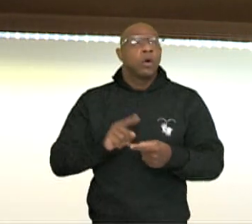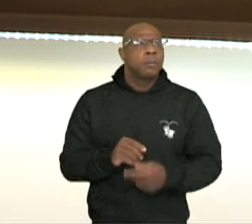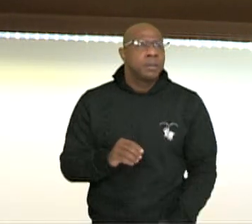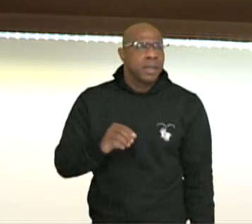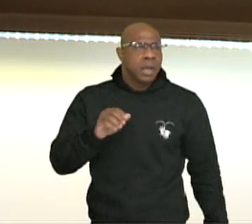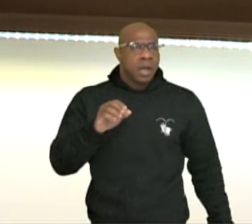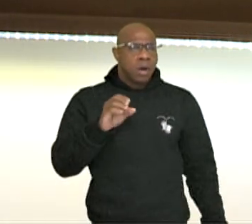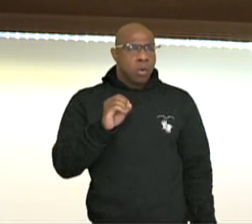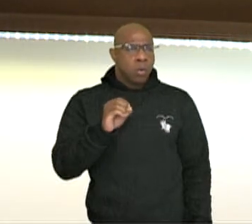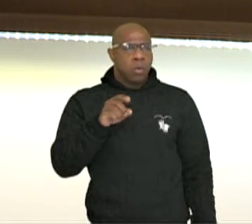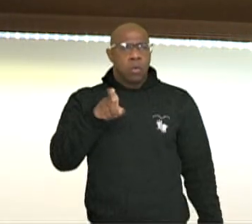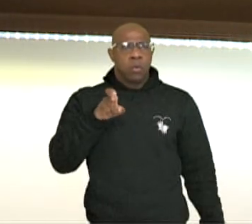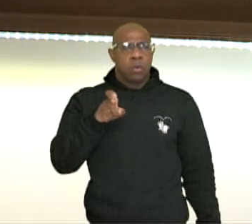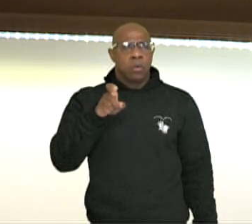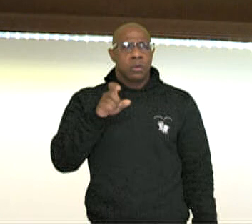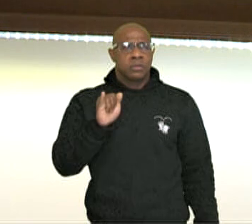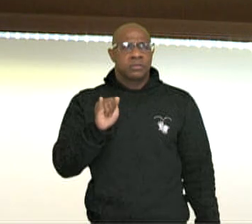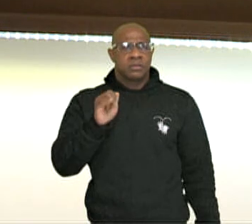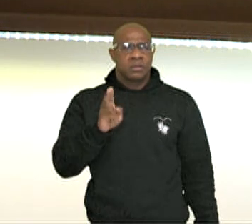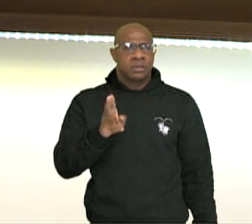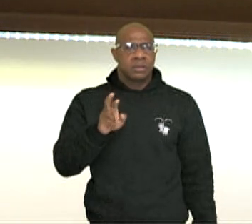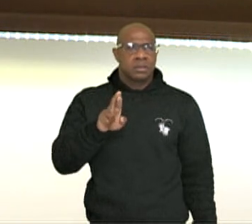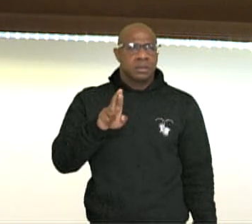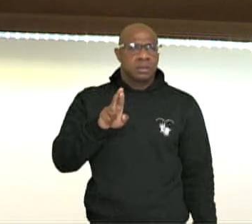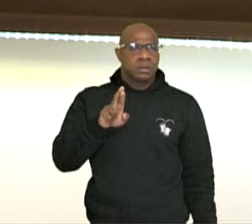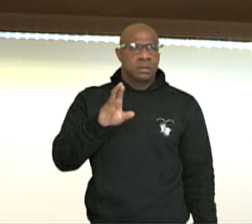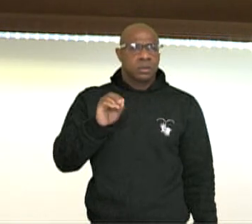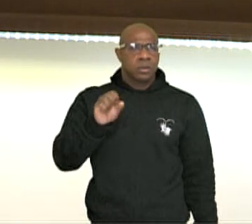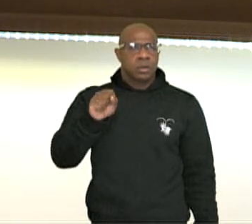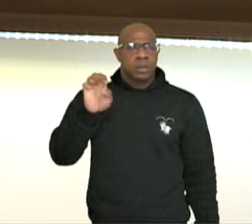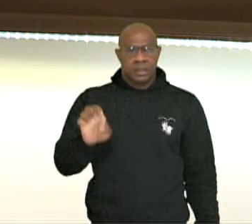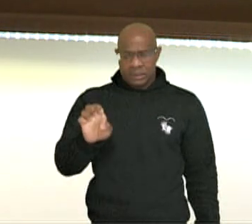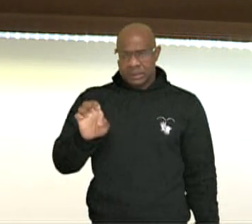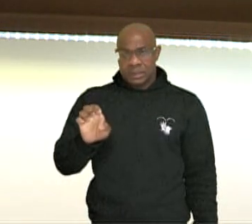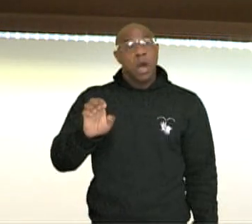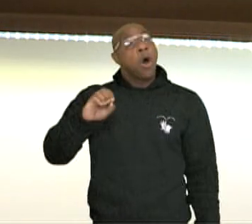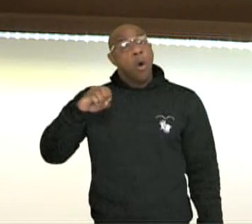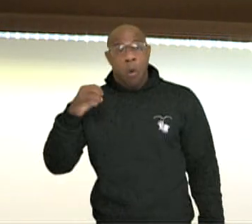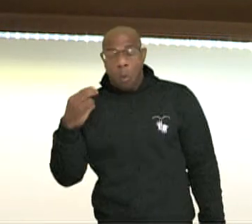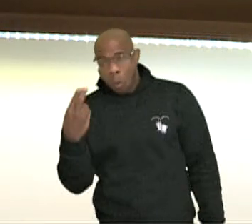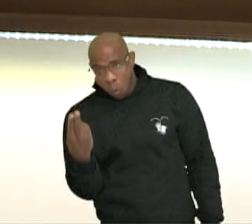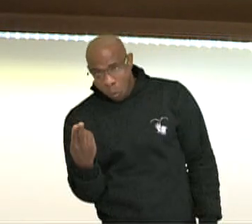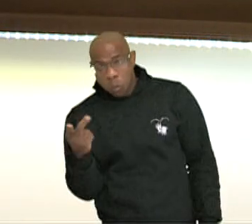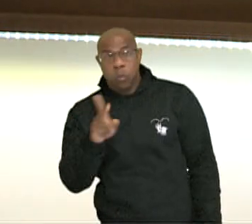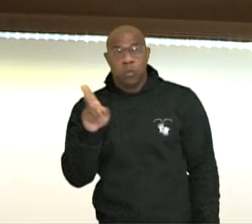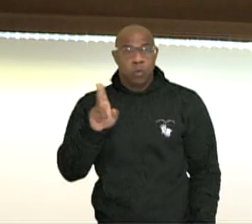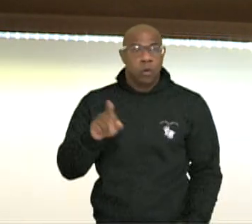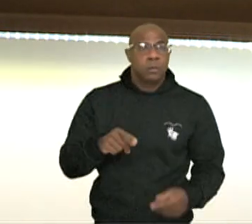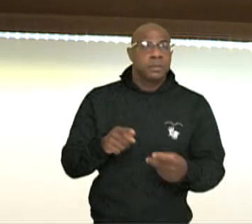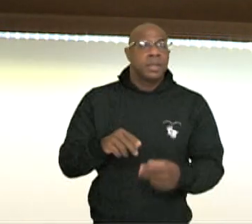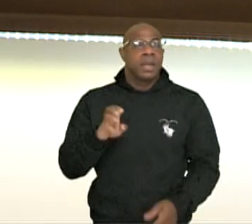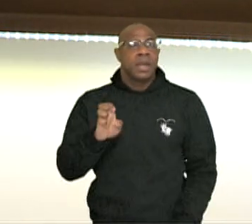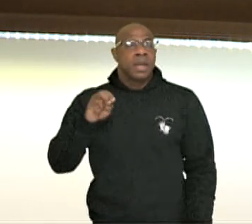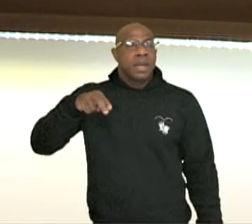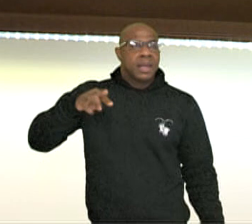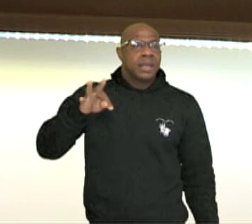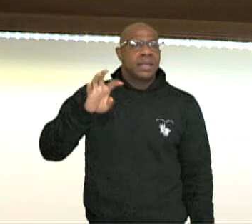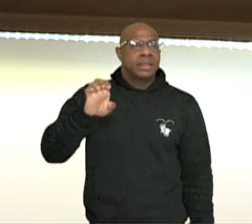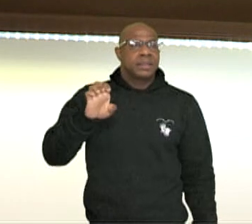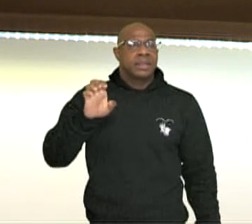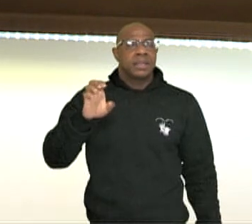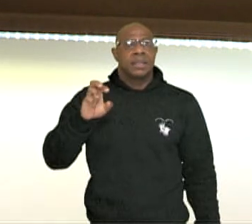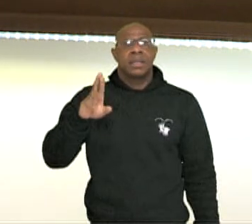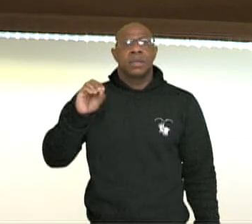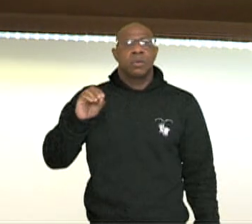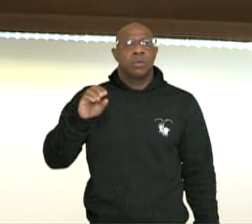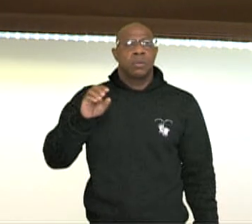elefantíase, né? Com aquele aspecto lá, aquele inchaço, aquela deformação dos membros. Agora nós vamos falar da osteoporose